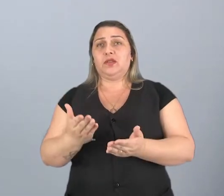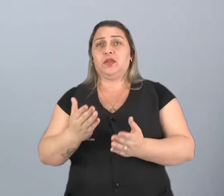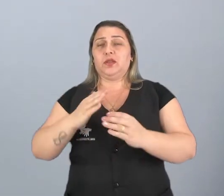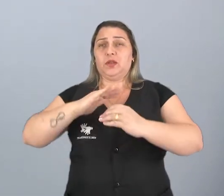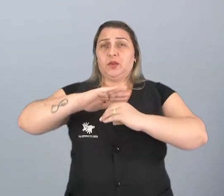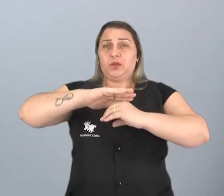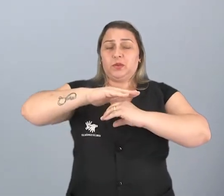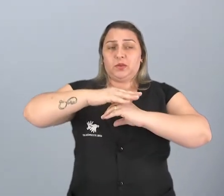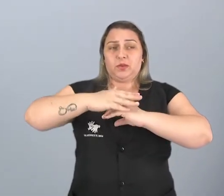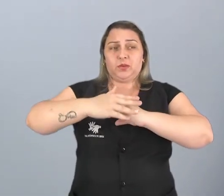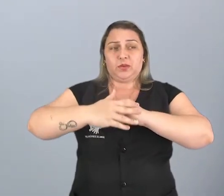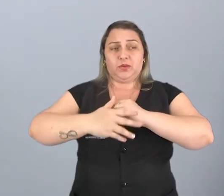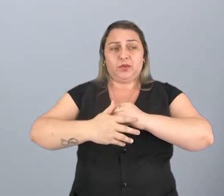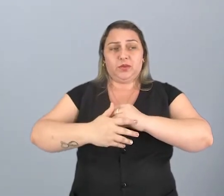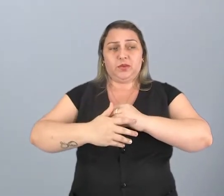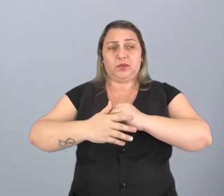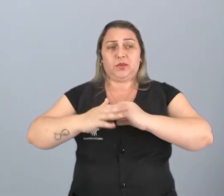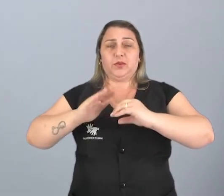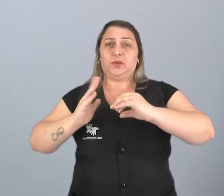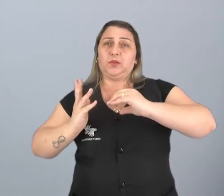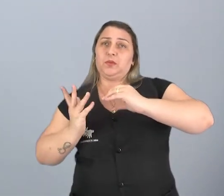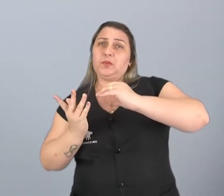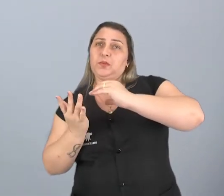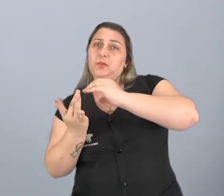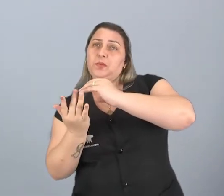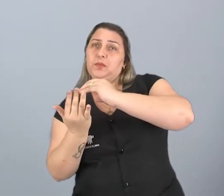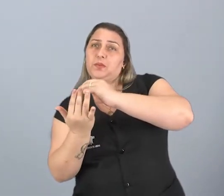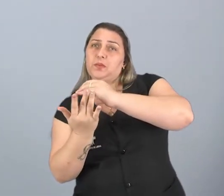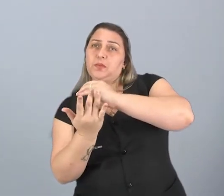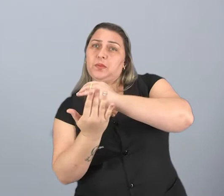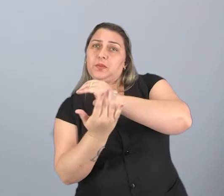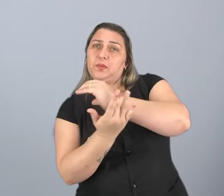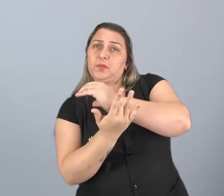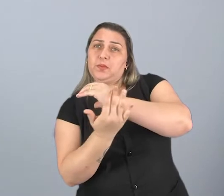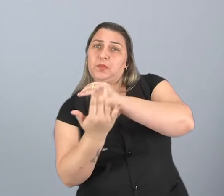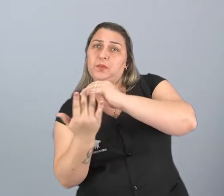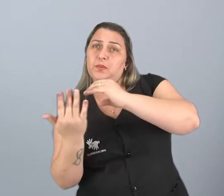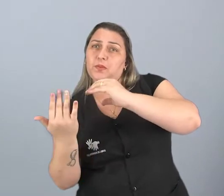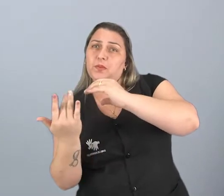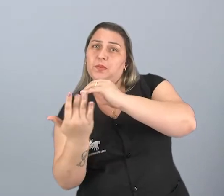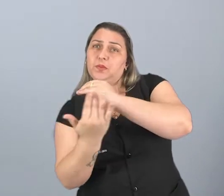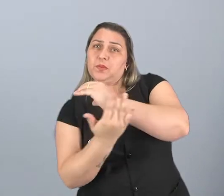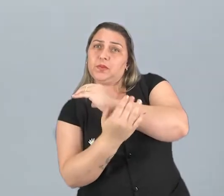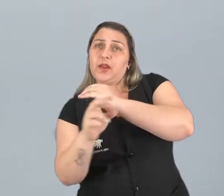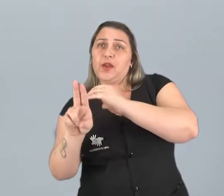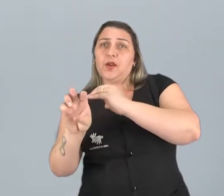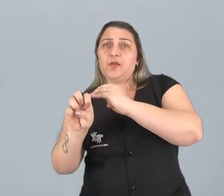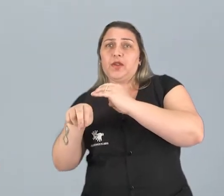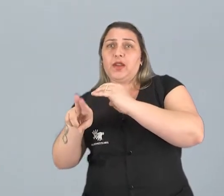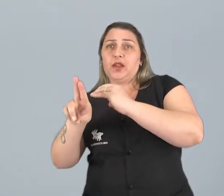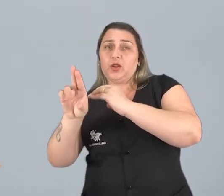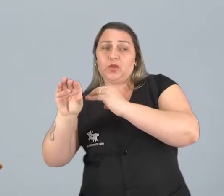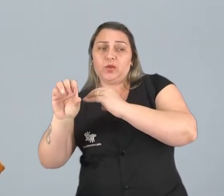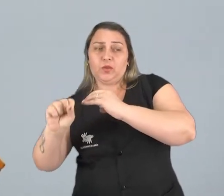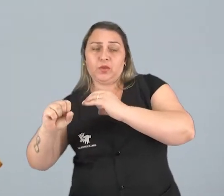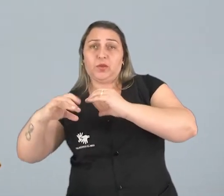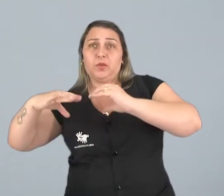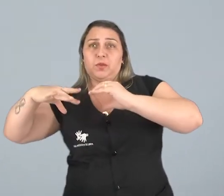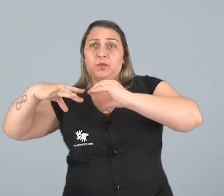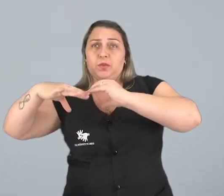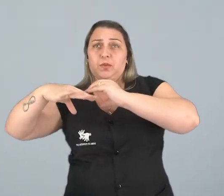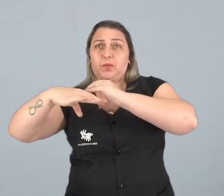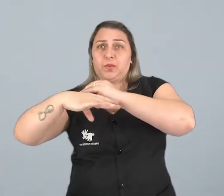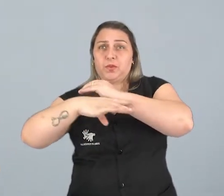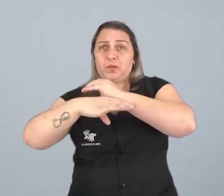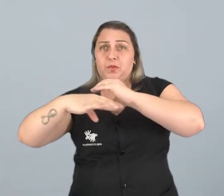de atmosfera, vai ter uma atmosfera mais densa, e isso faz com que tenha um acúmulo maior de gases, e isso faz com que a temperatura